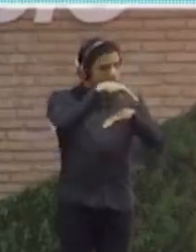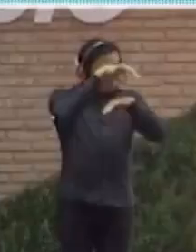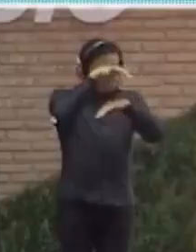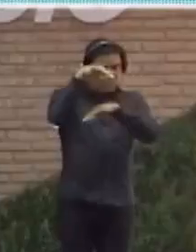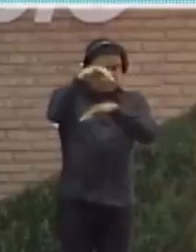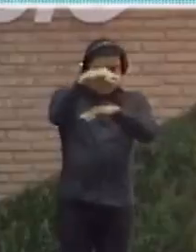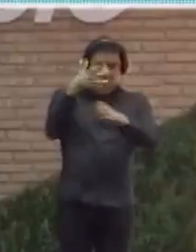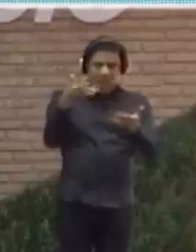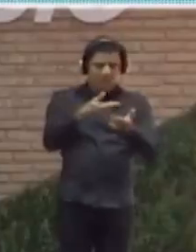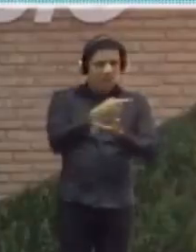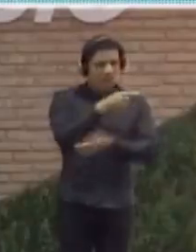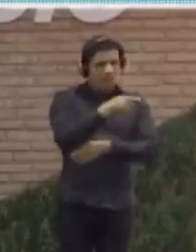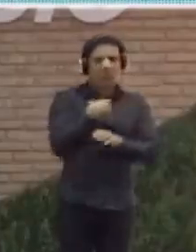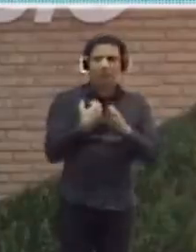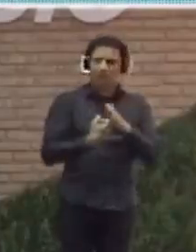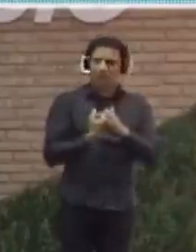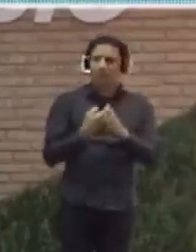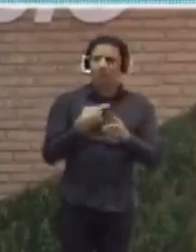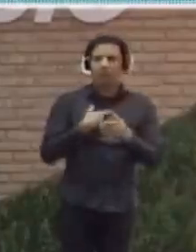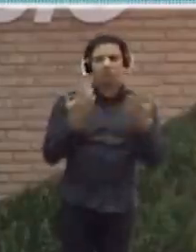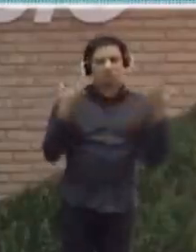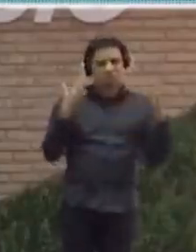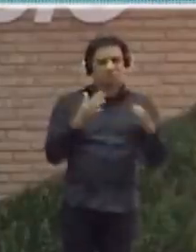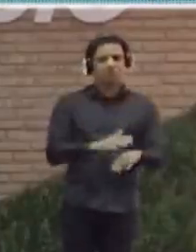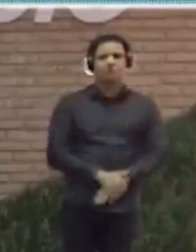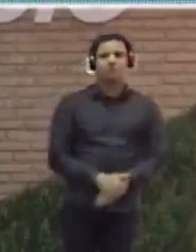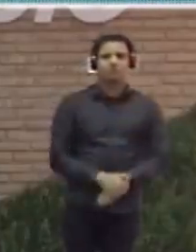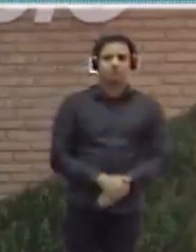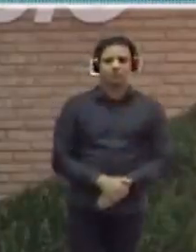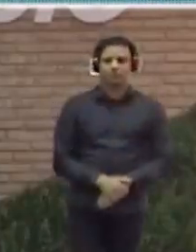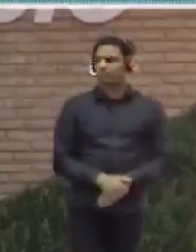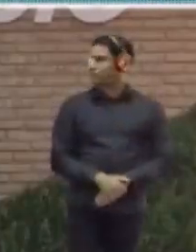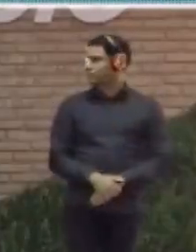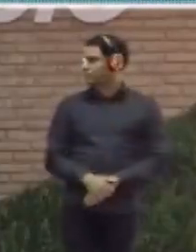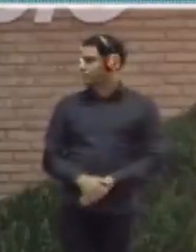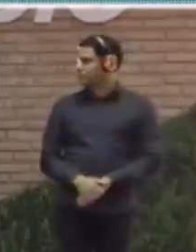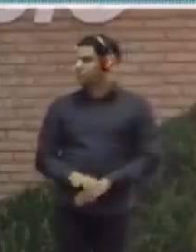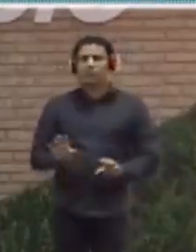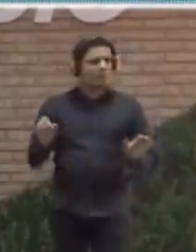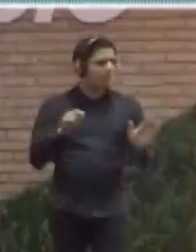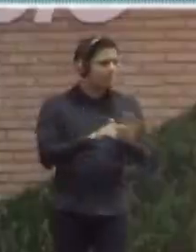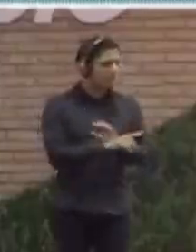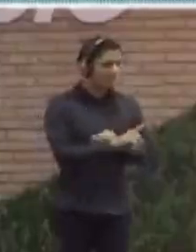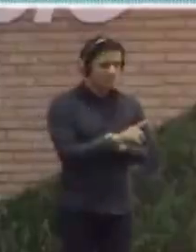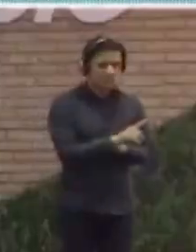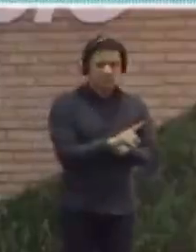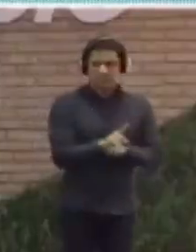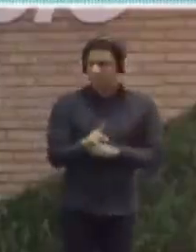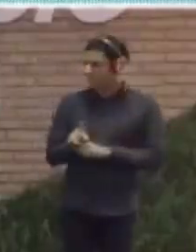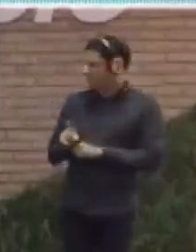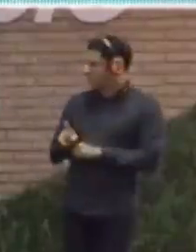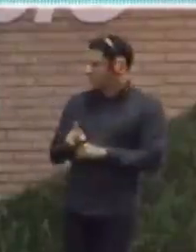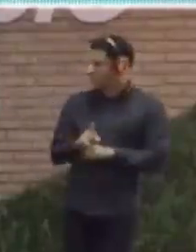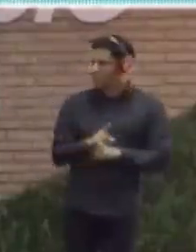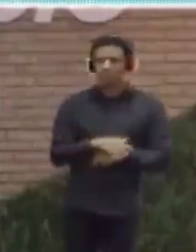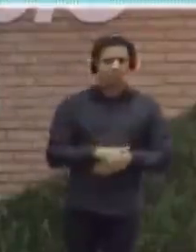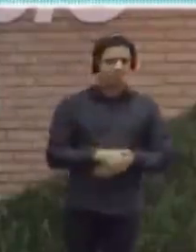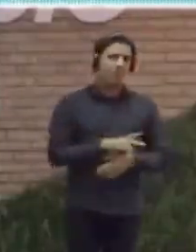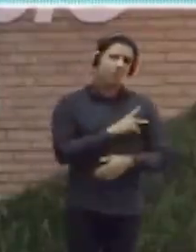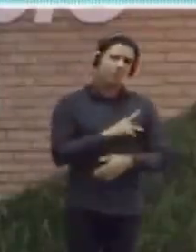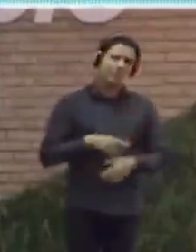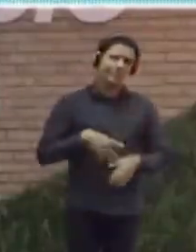empresa diferenciada lá. Parabéns, viu? E eu... Hã? Posso fazer uma pergunta? Pode. Para o presidente, deixa eu ver.